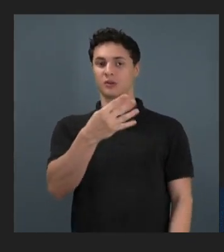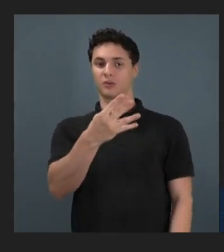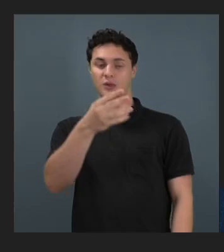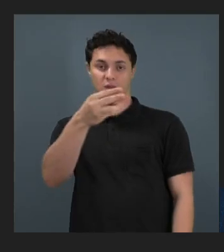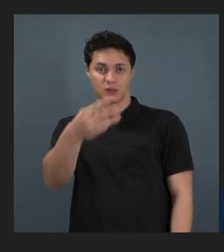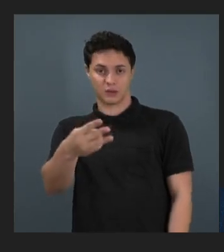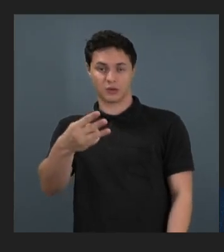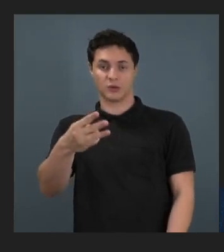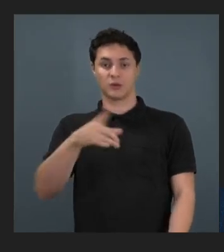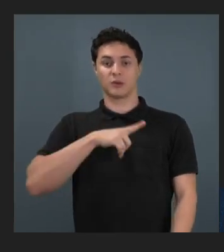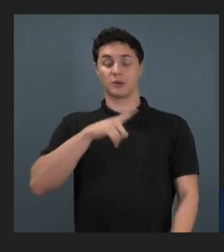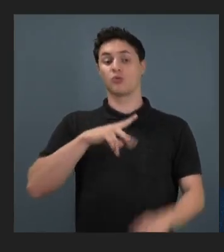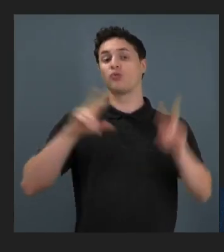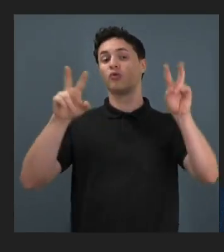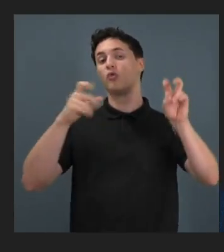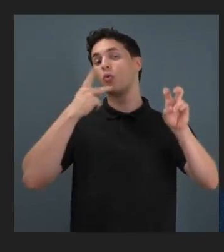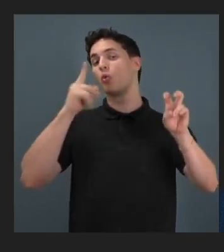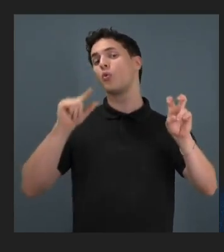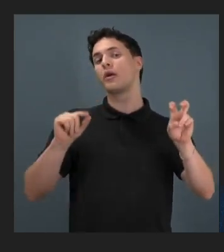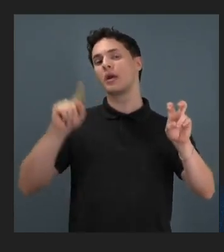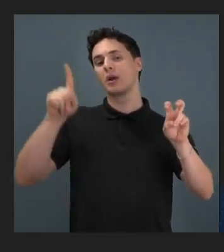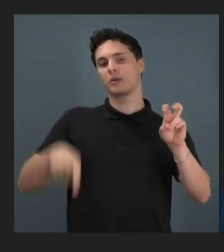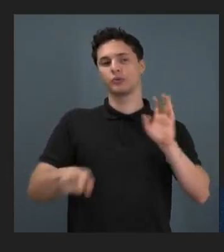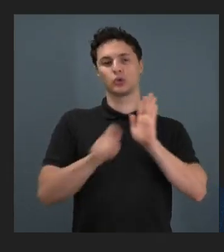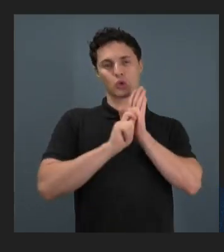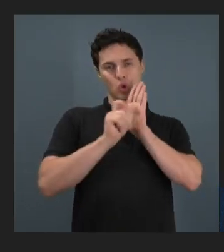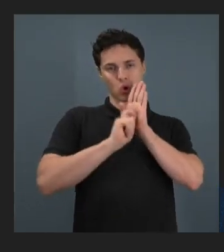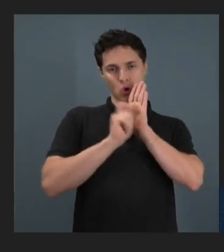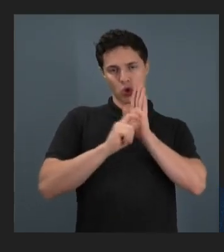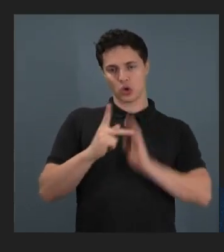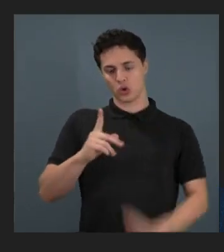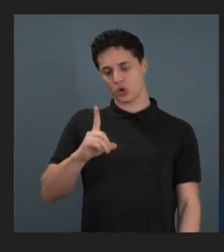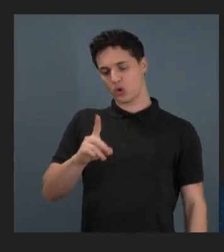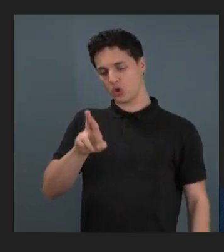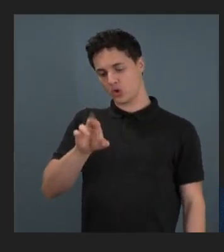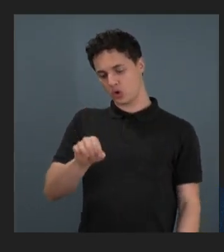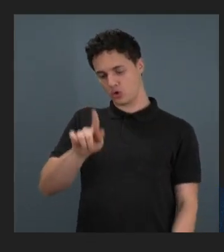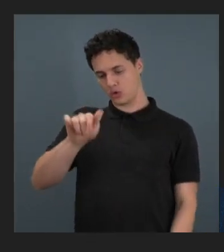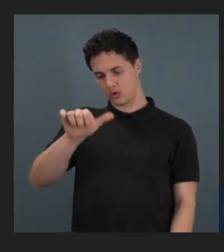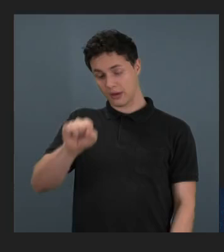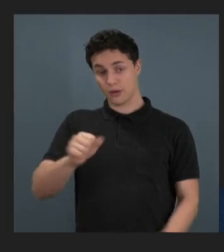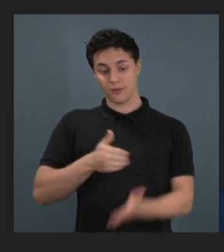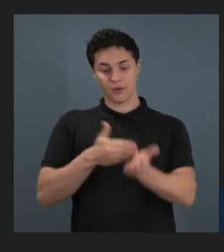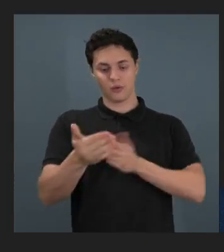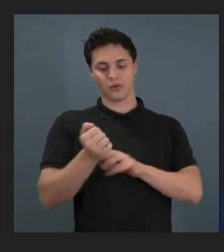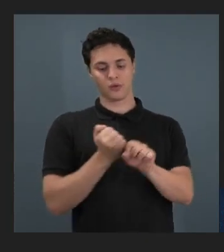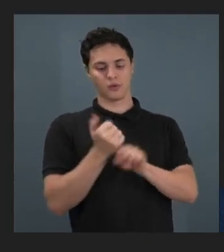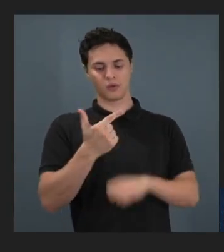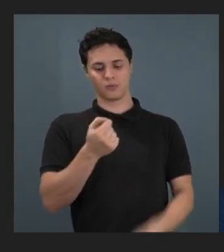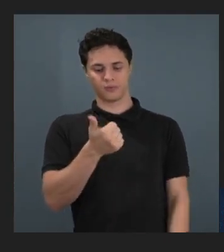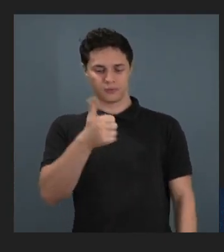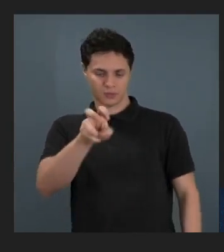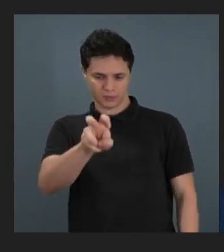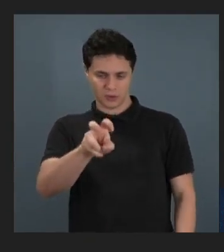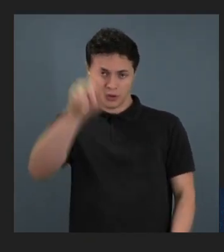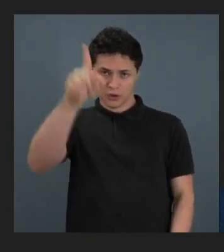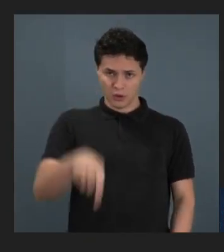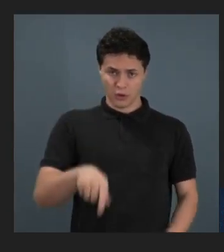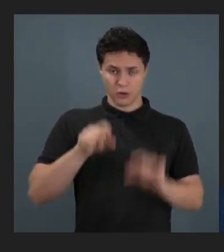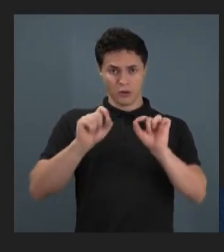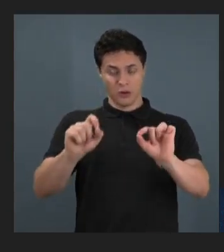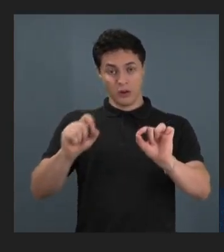11.343 sobre drogas. Esse recurso começou a ser julgado em 2015, mesmo com o parecer da